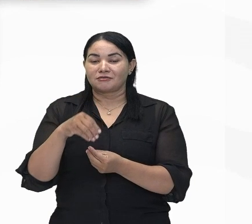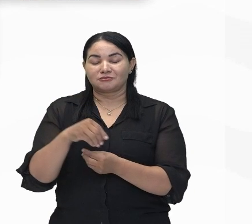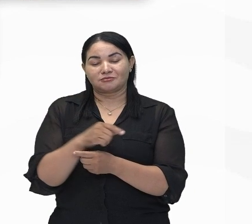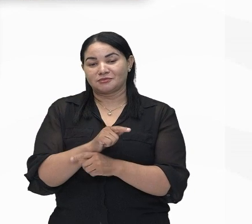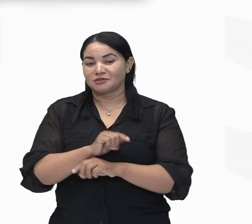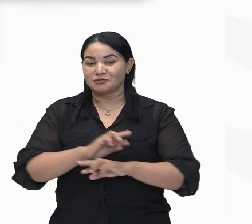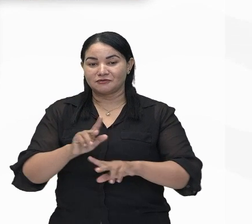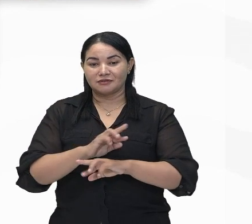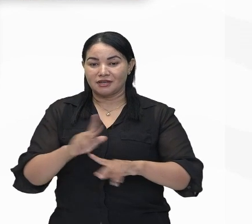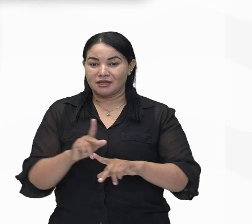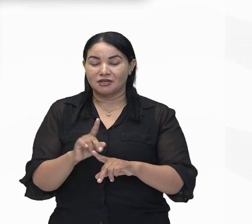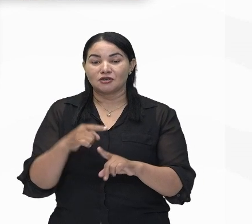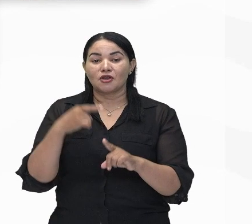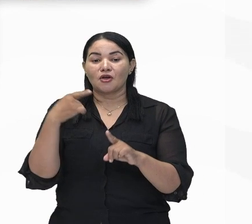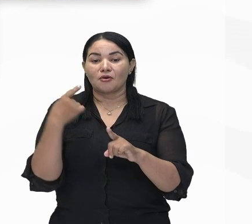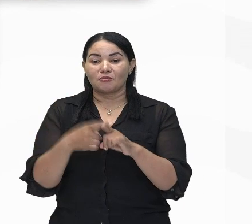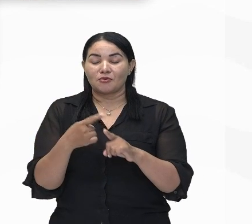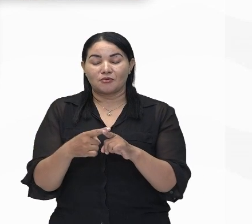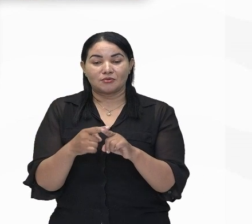espírito que está